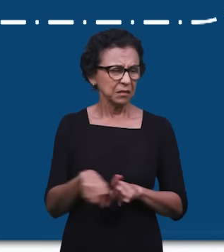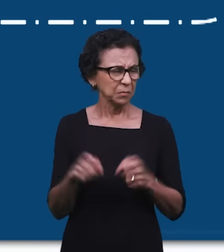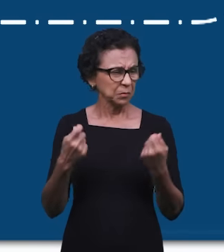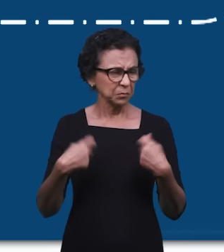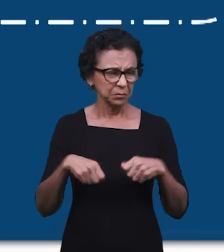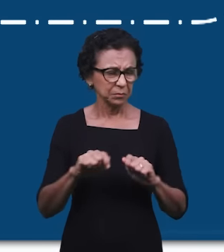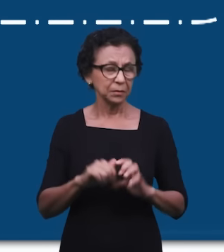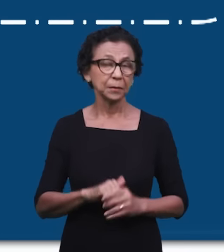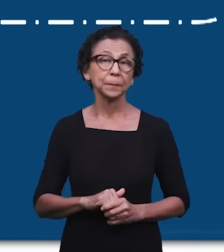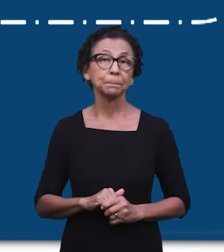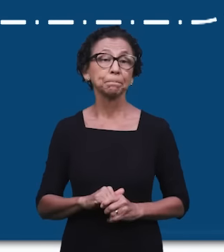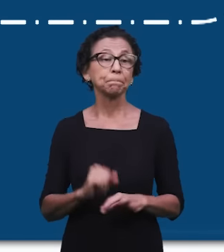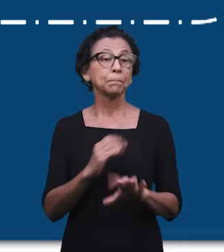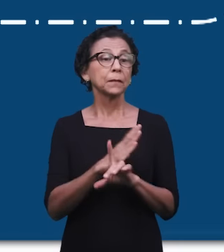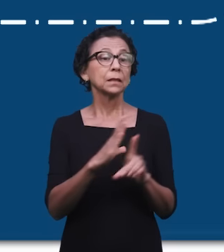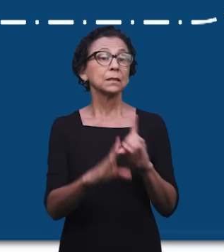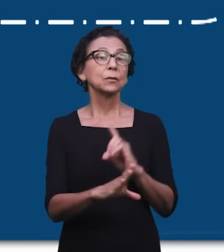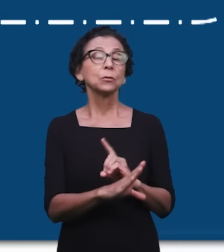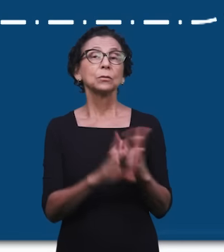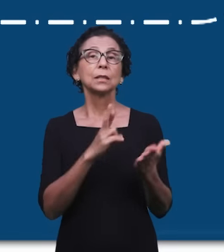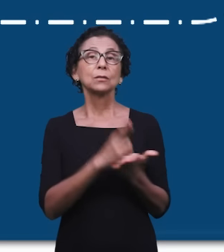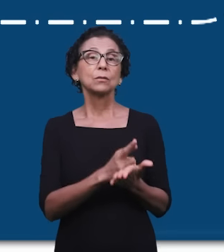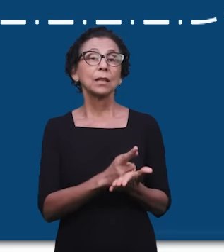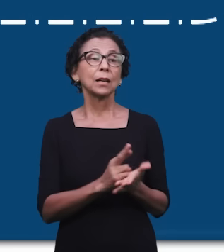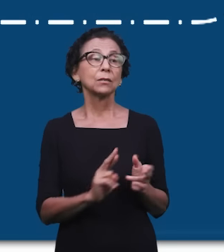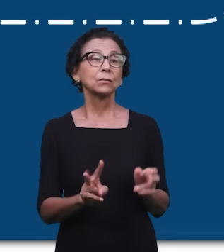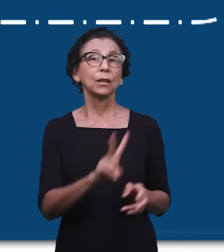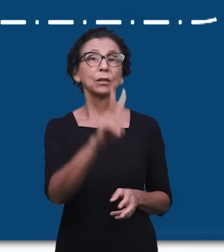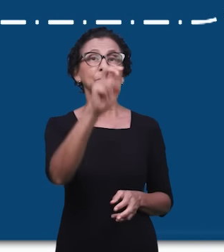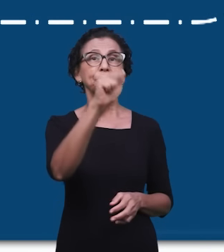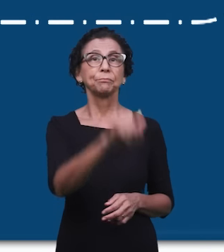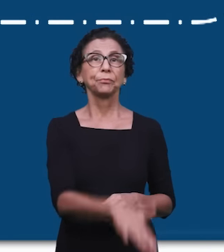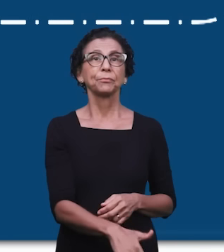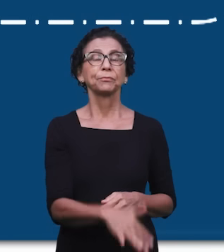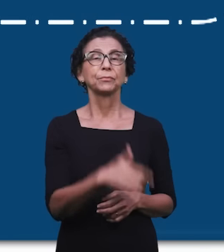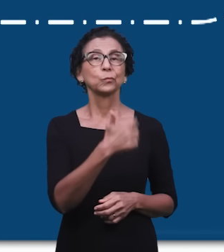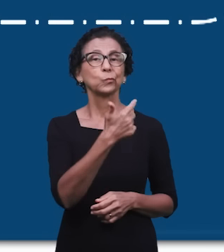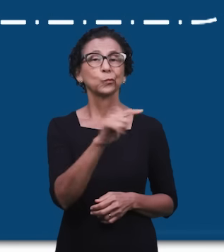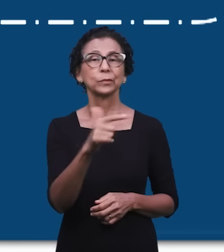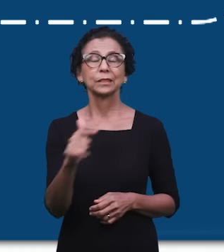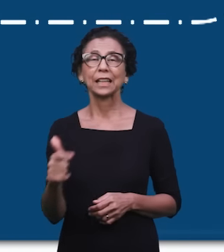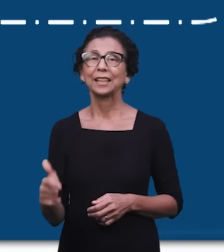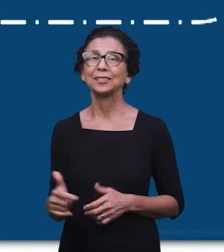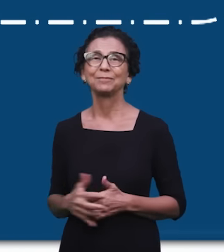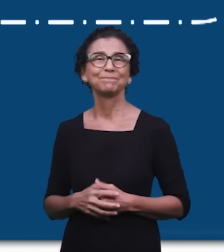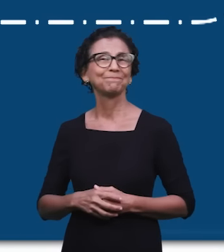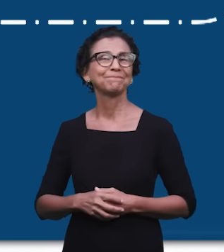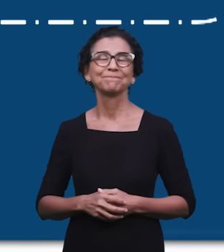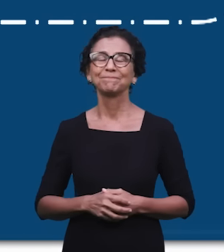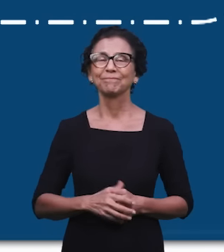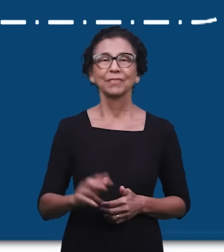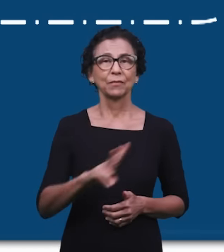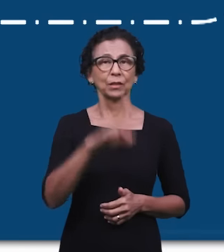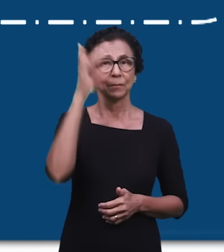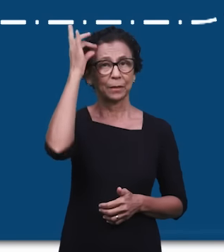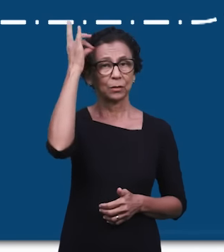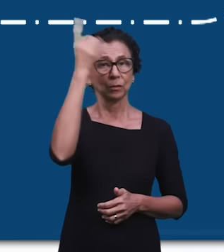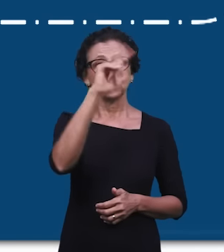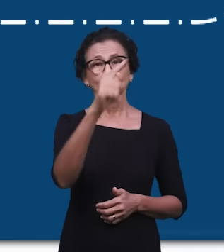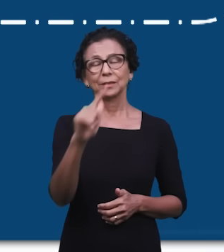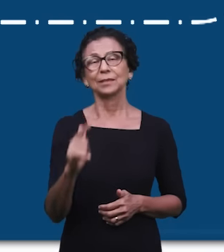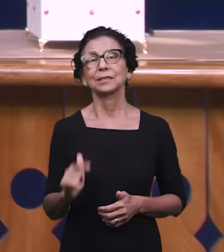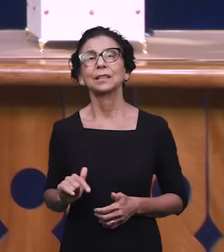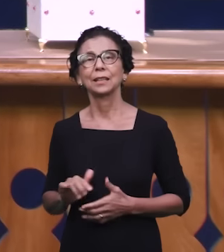que esse culto perdeu o valor completamente. Ele não tem valor espiritual mais, porque ele está ligado